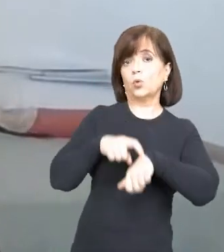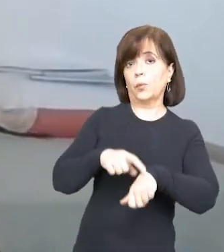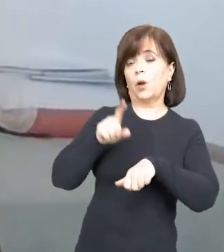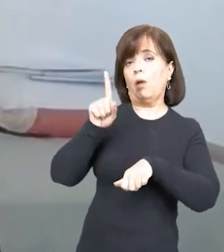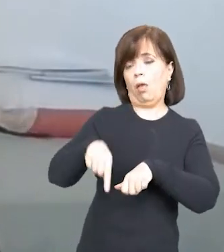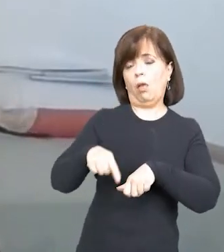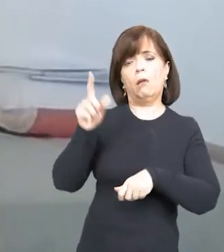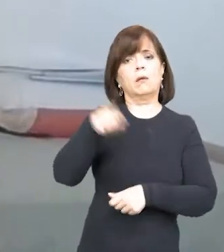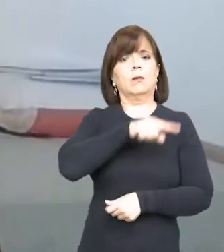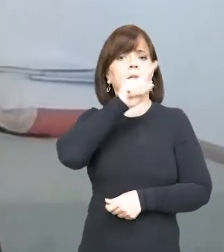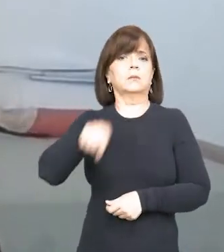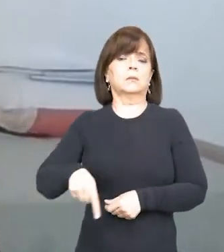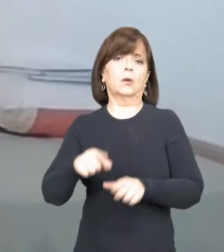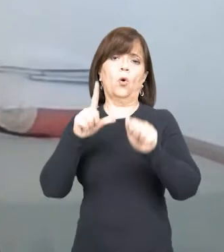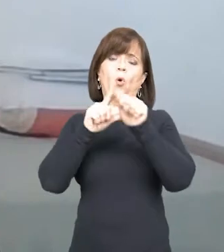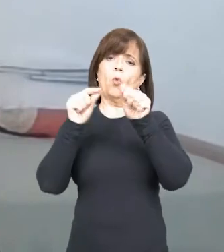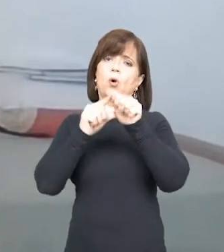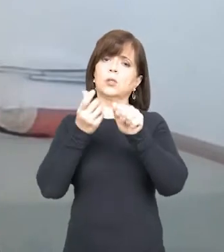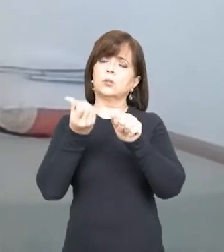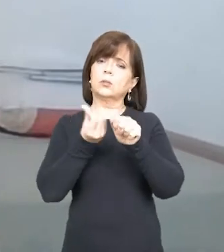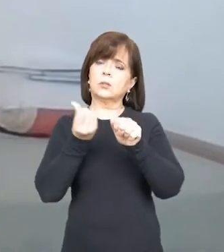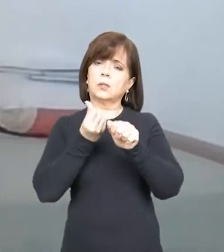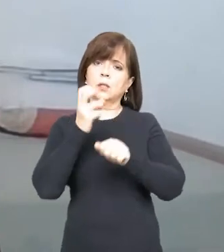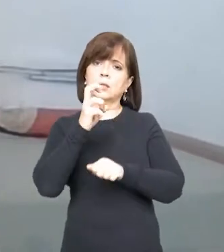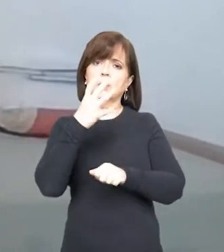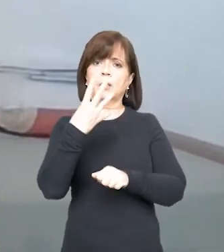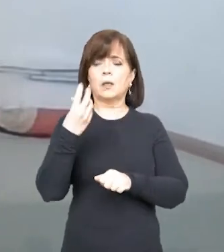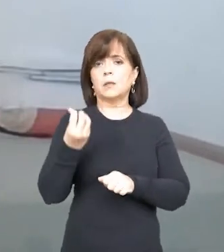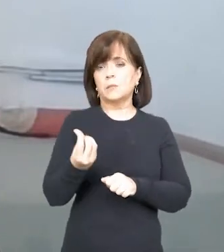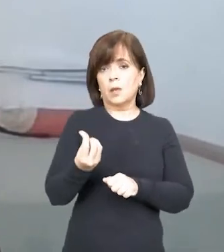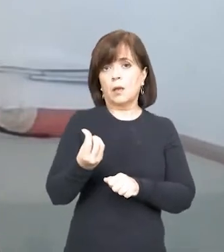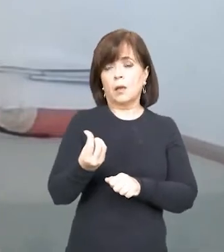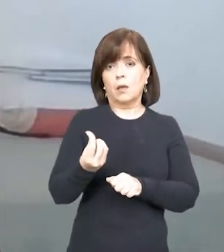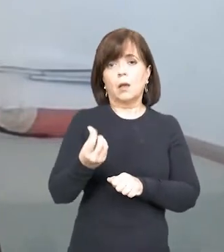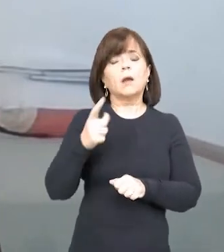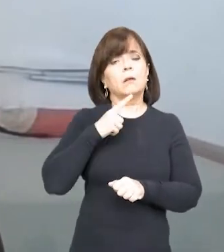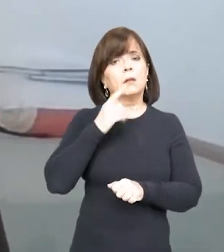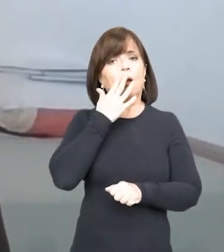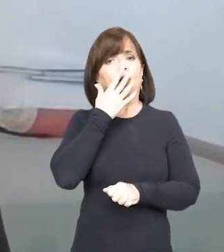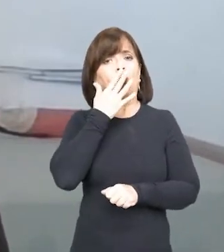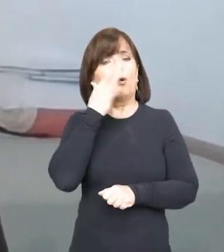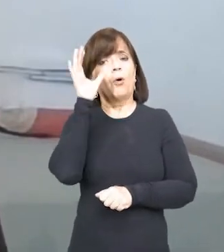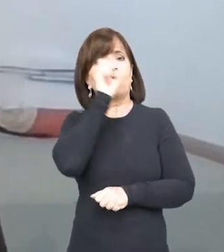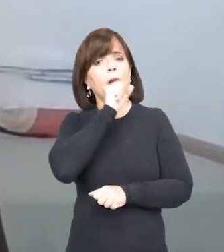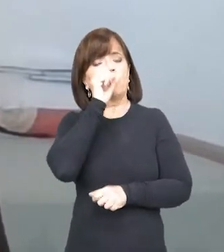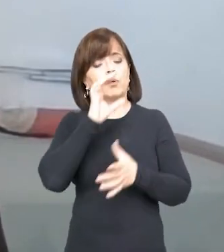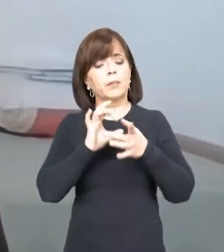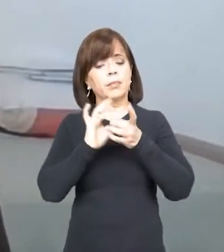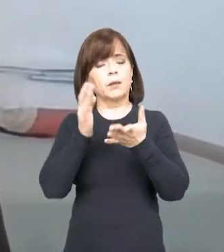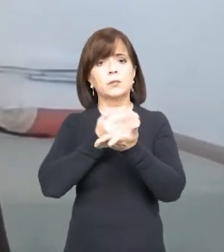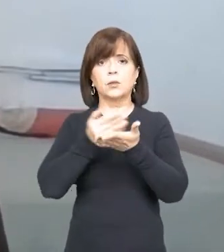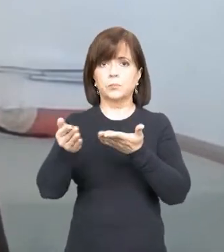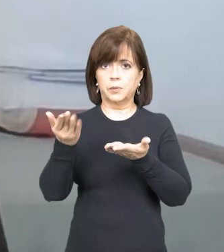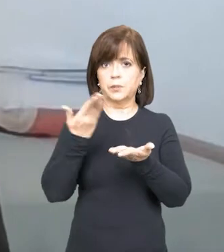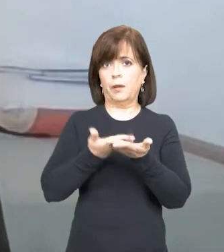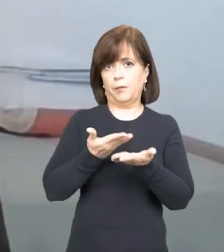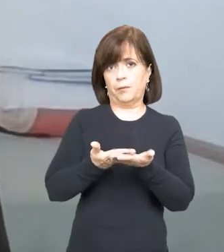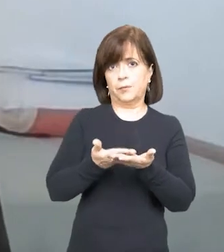é a suspensão do artigo 6º da Resolução 1536, que era quem trazia essa bandeira, né, que permite o início das